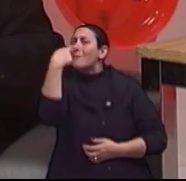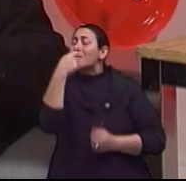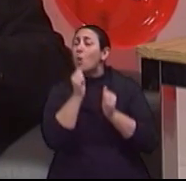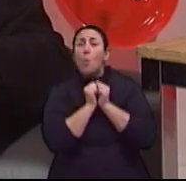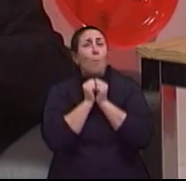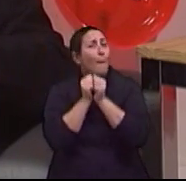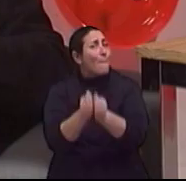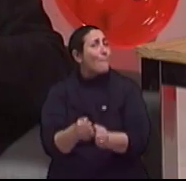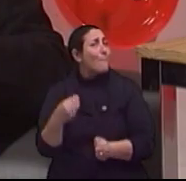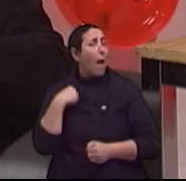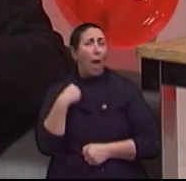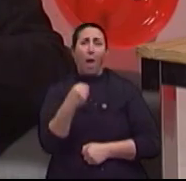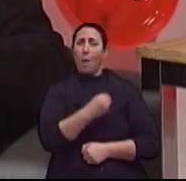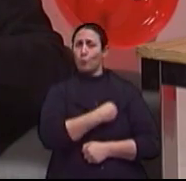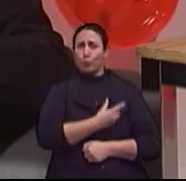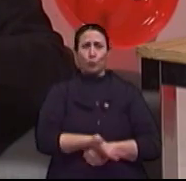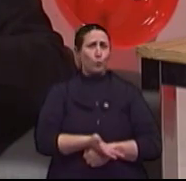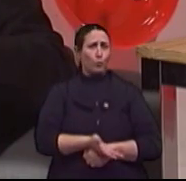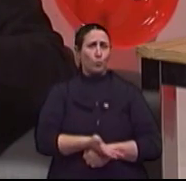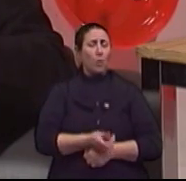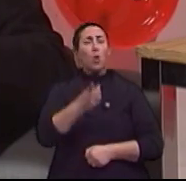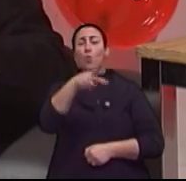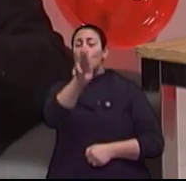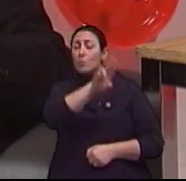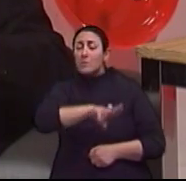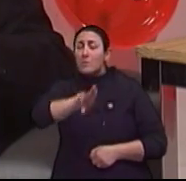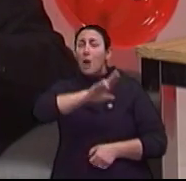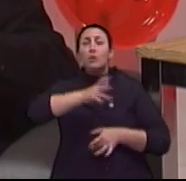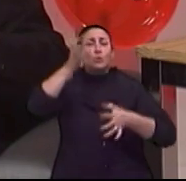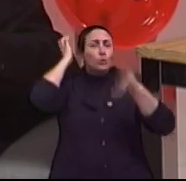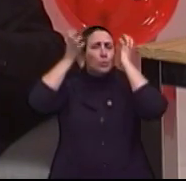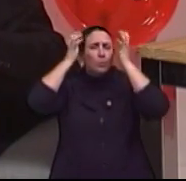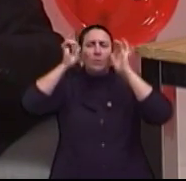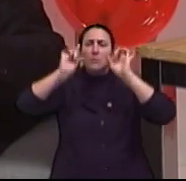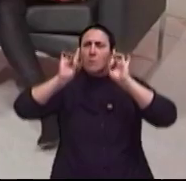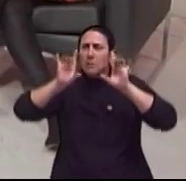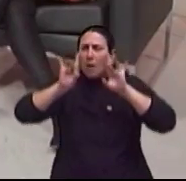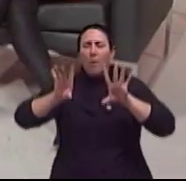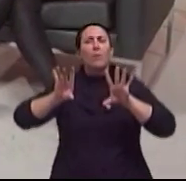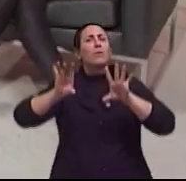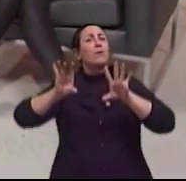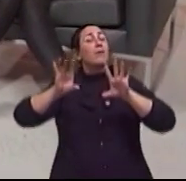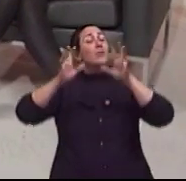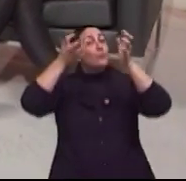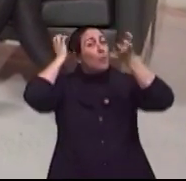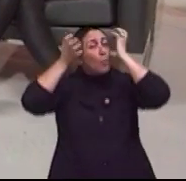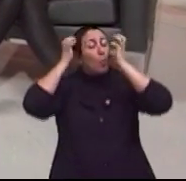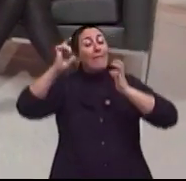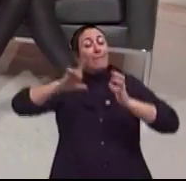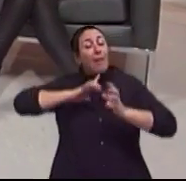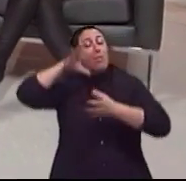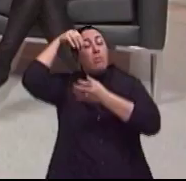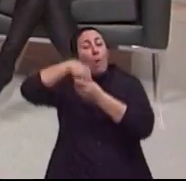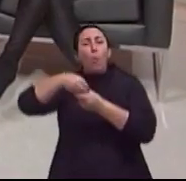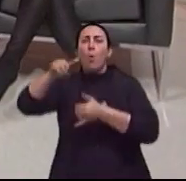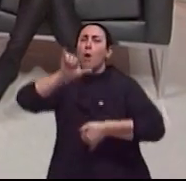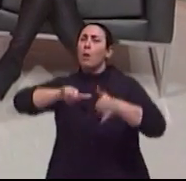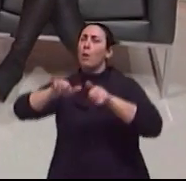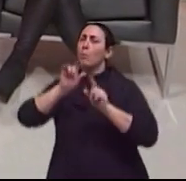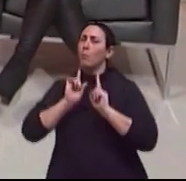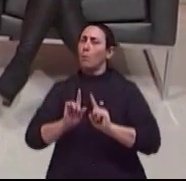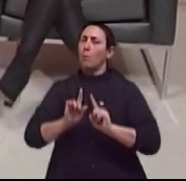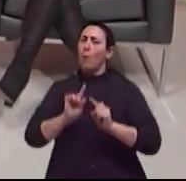acompanhamento é usar um shampoo especial usar shampoo especial que tenha a ver com o caso